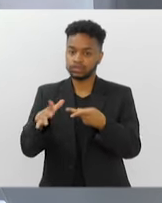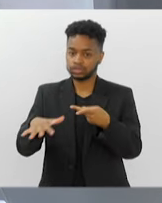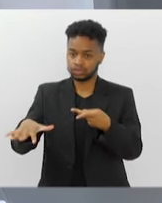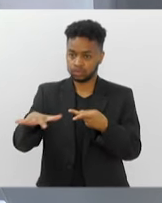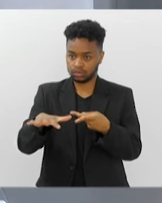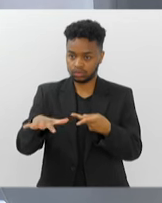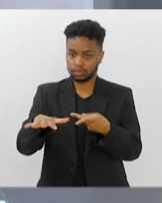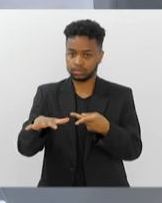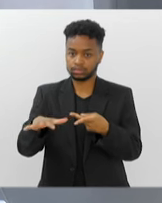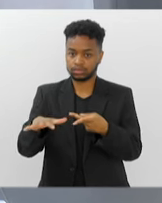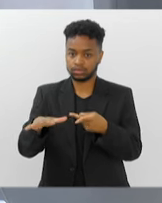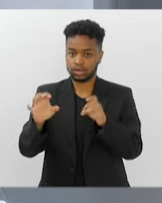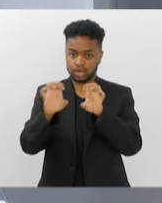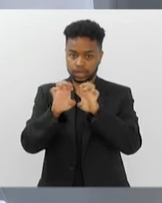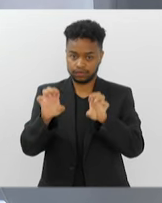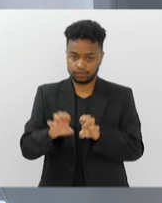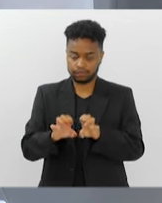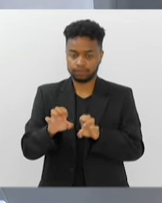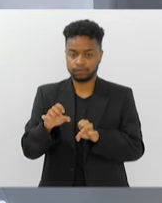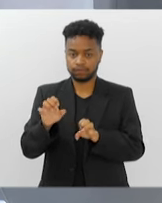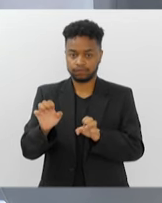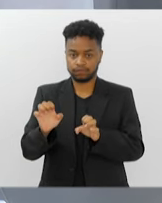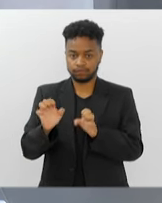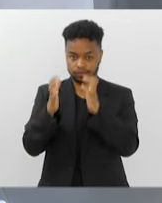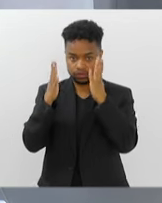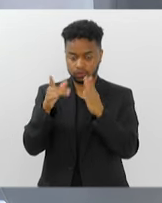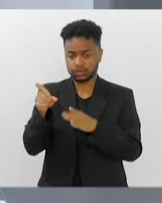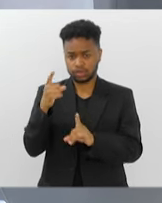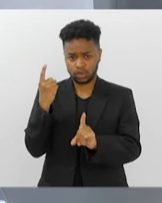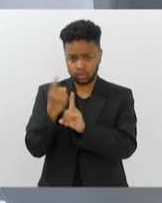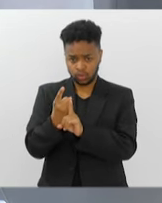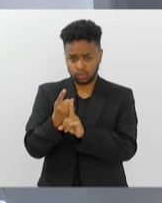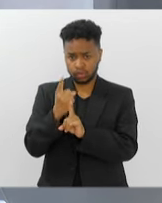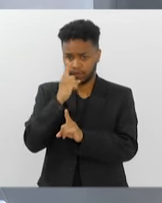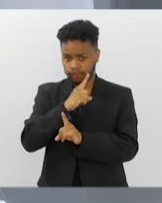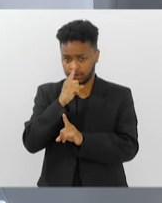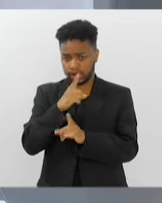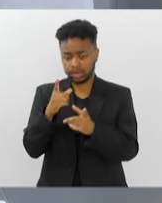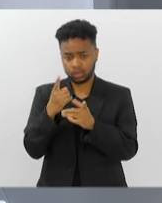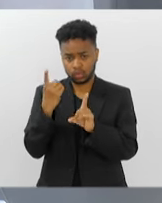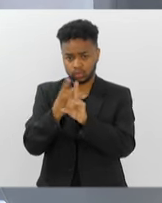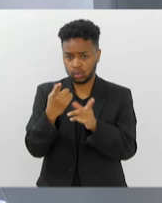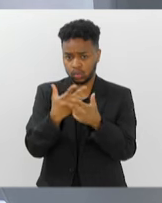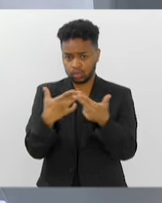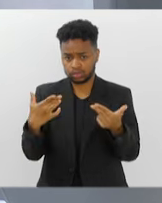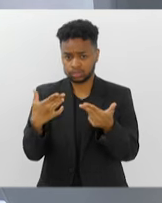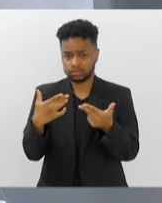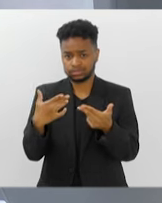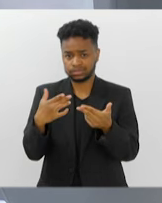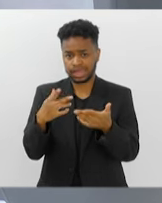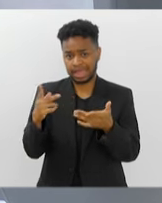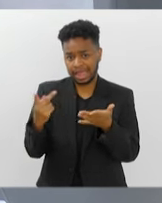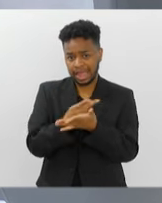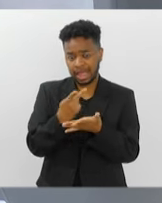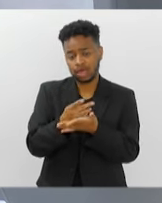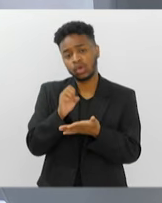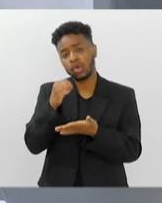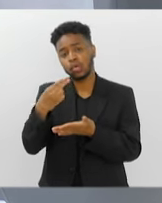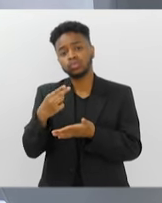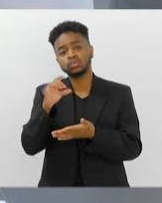na estrutura do evento senhor as vezes que esteve encontrou alguma irregularidade o senhor foi só para observar uma